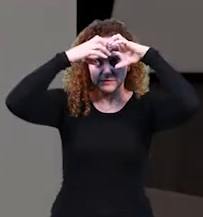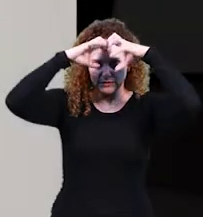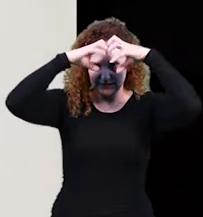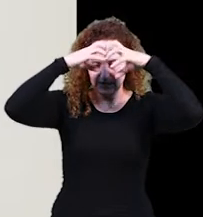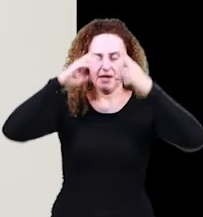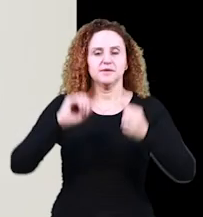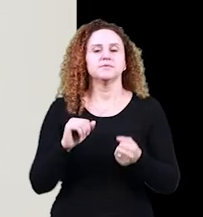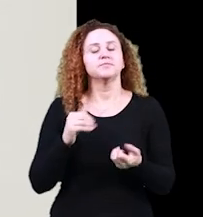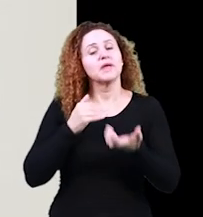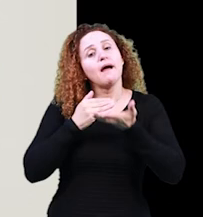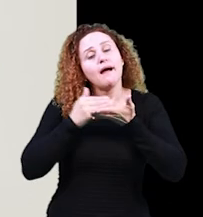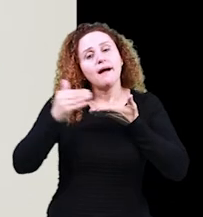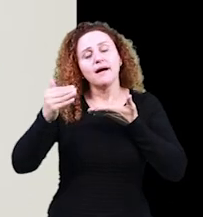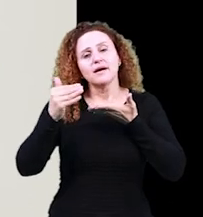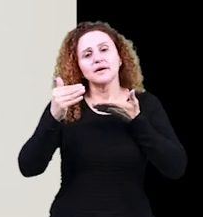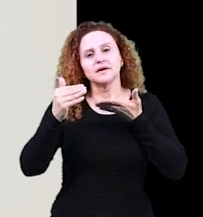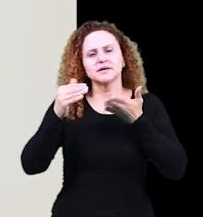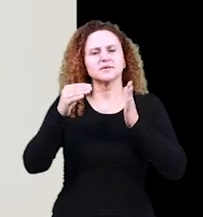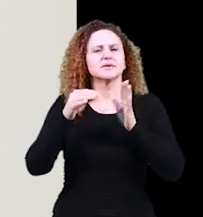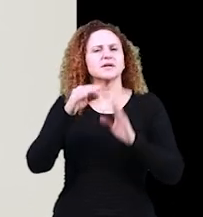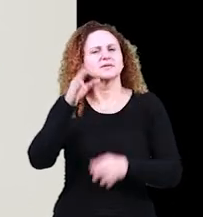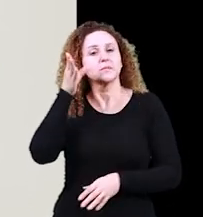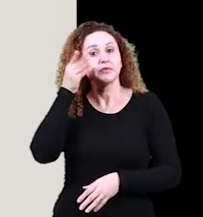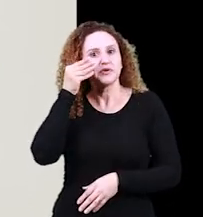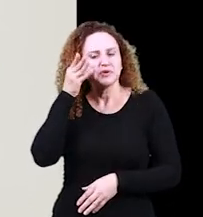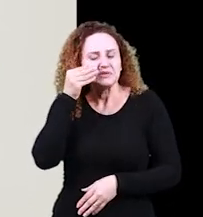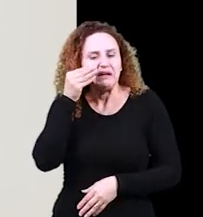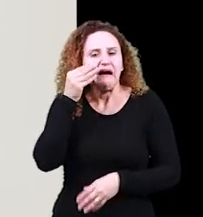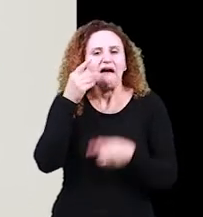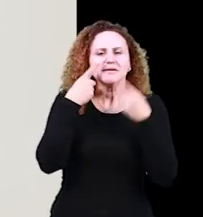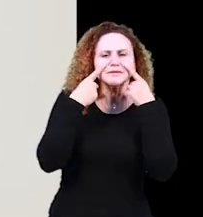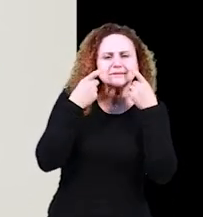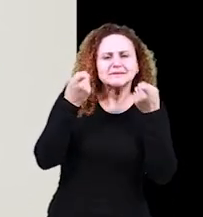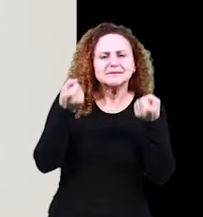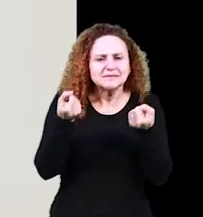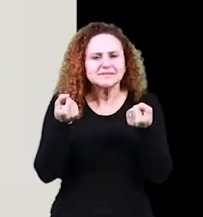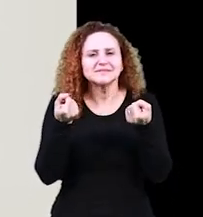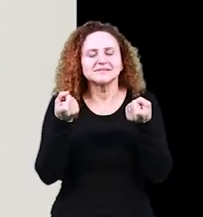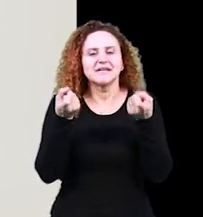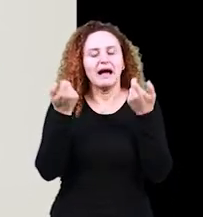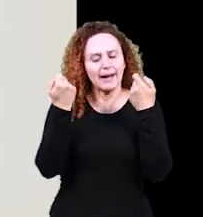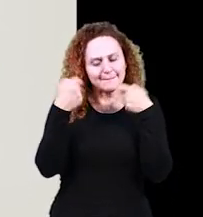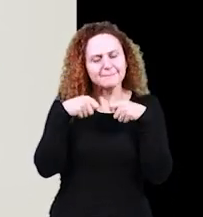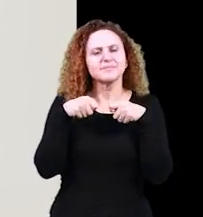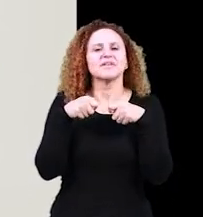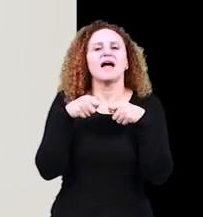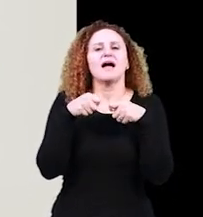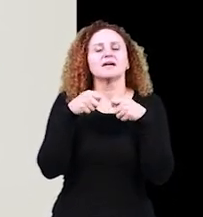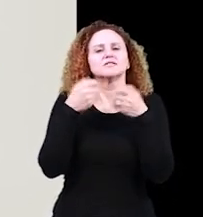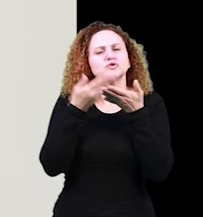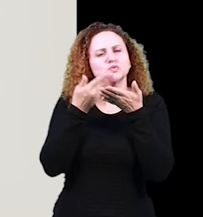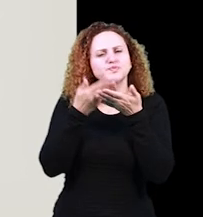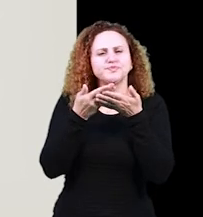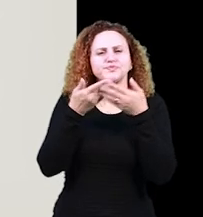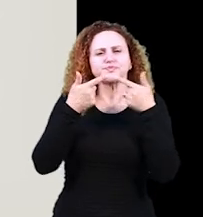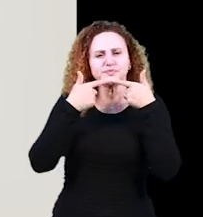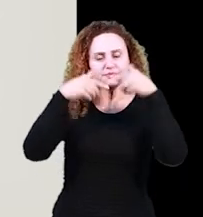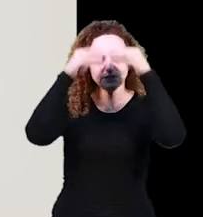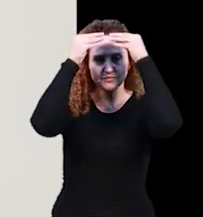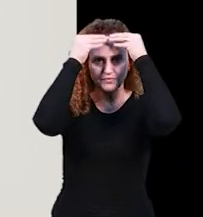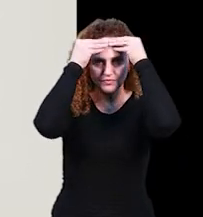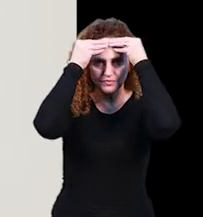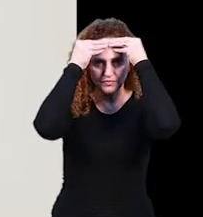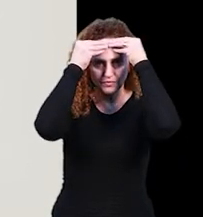dessa dessa desse dessa curiosidade né Desse interesse por isso da capacidade de desenvolver a linguagem